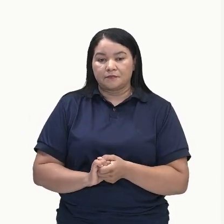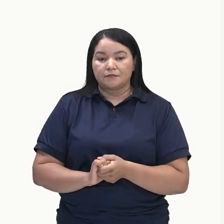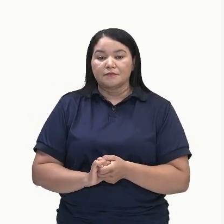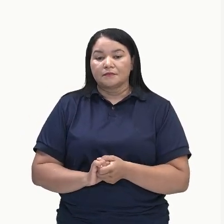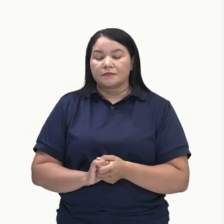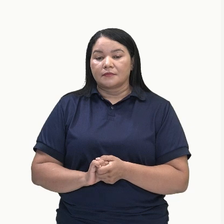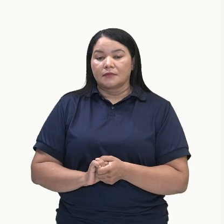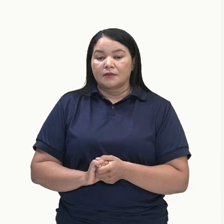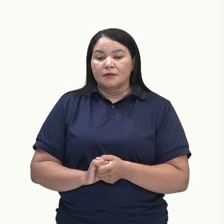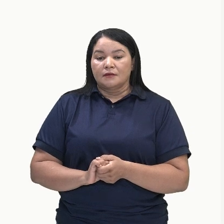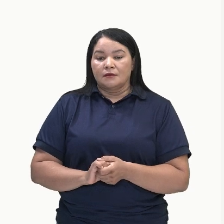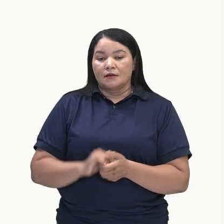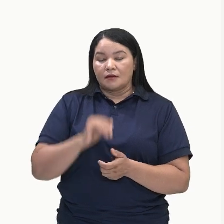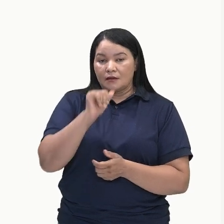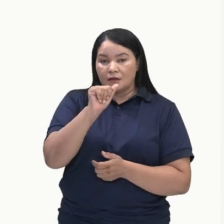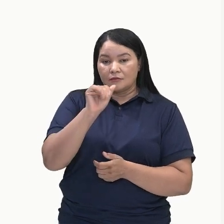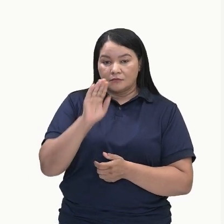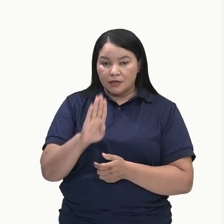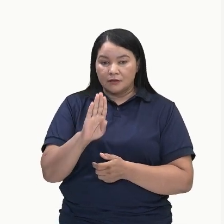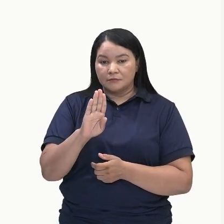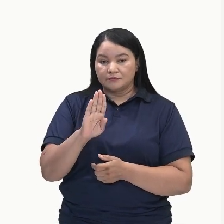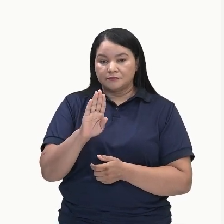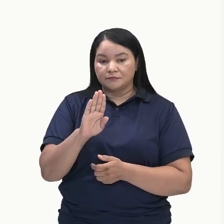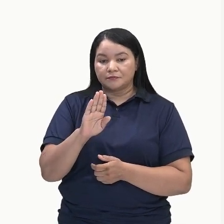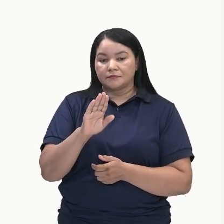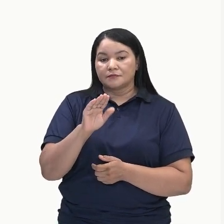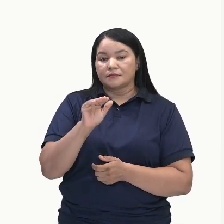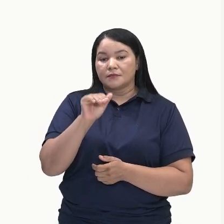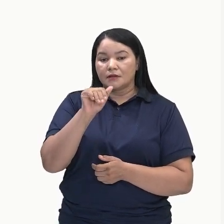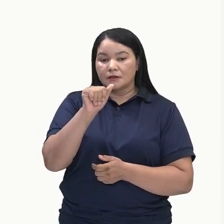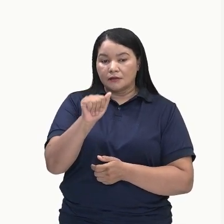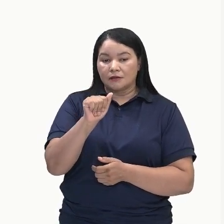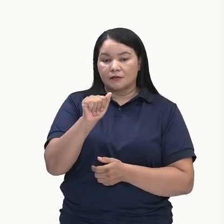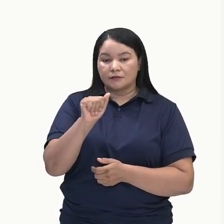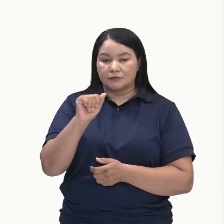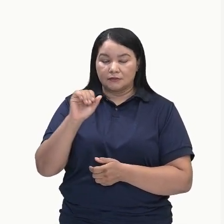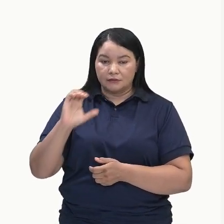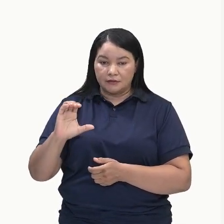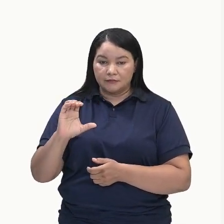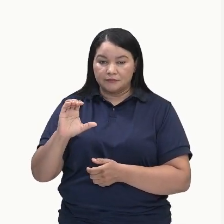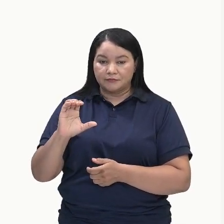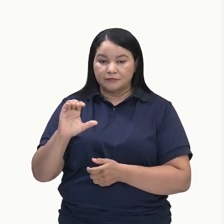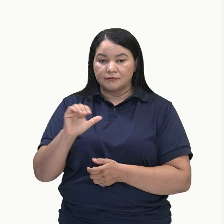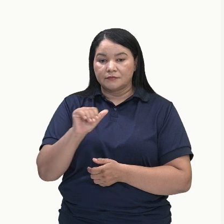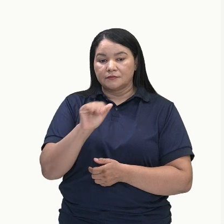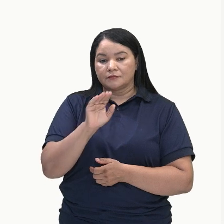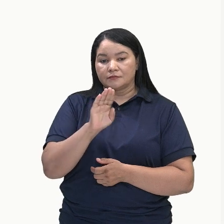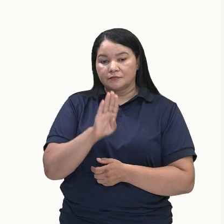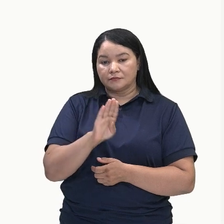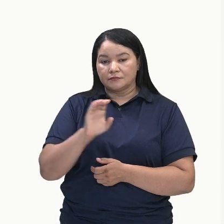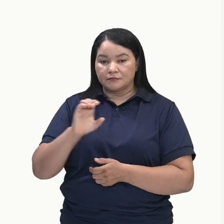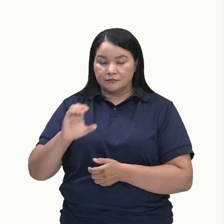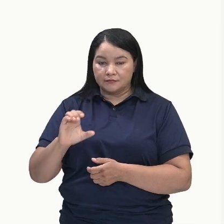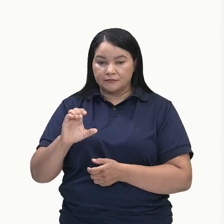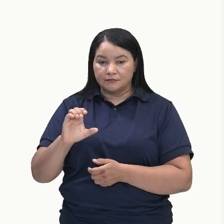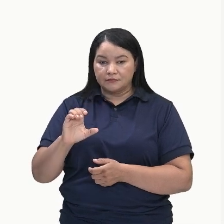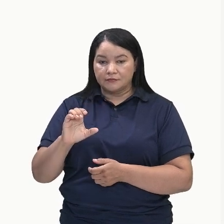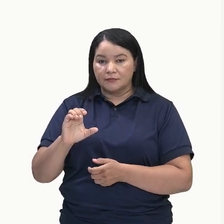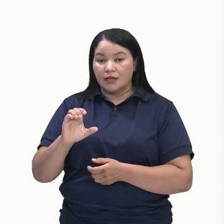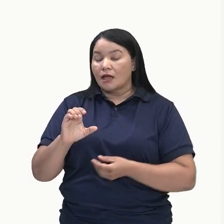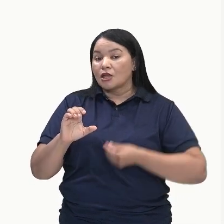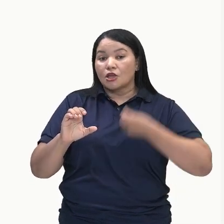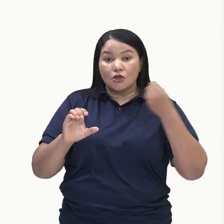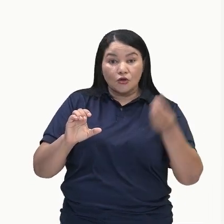segmento AB, o segmento AC e o segmento BC. Como